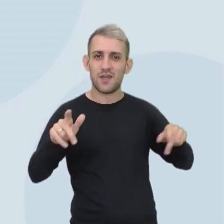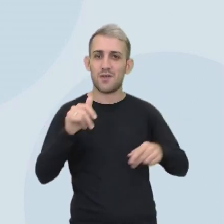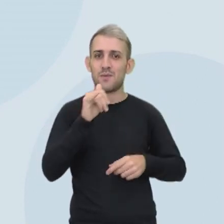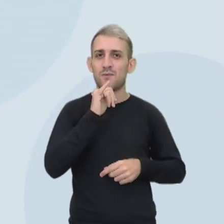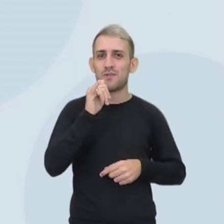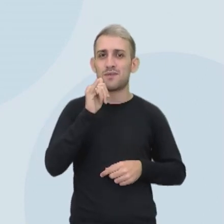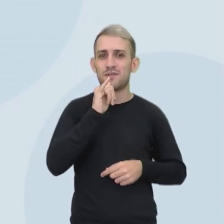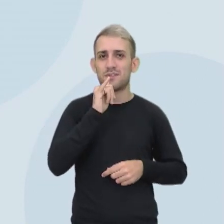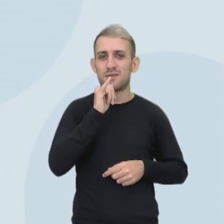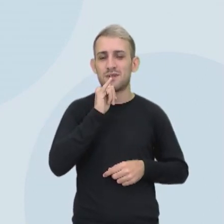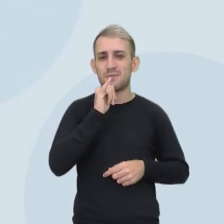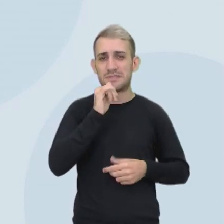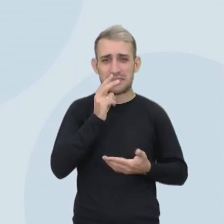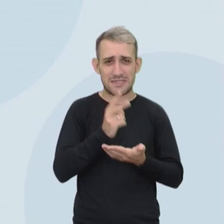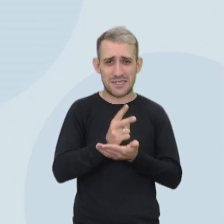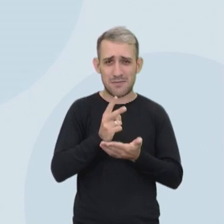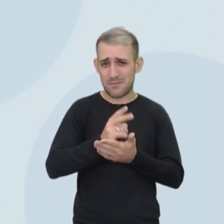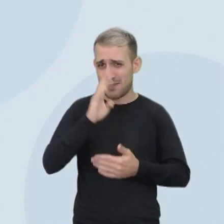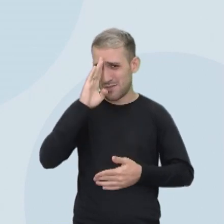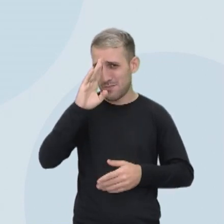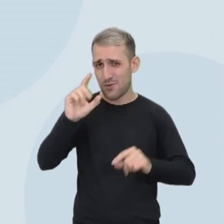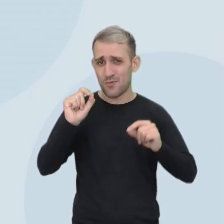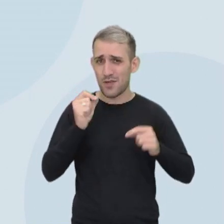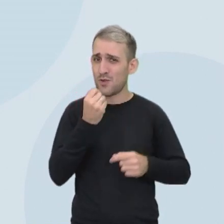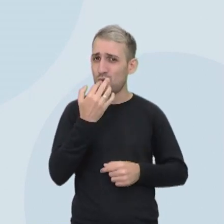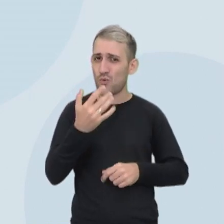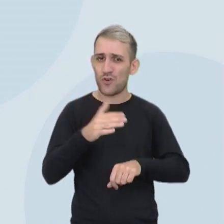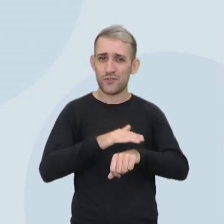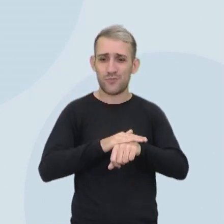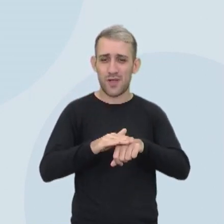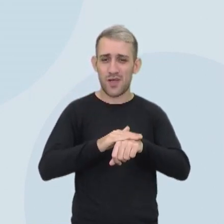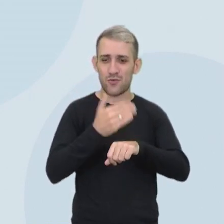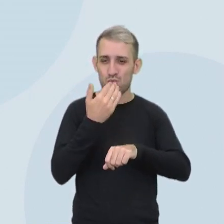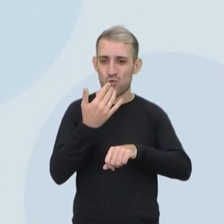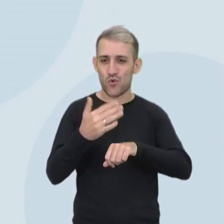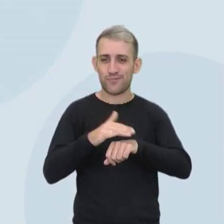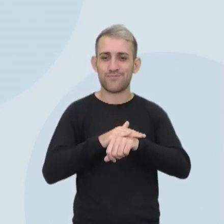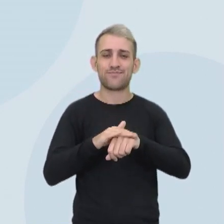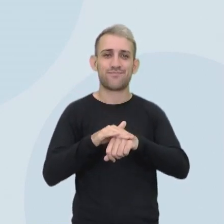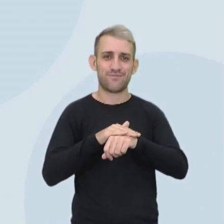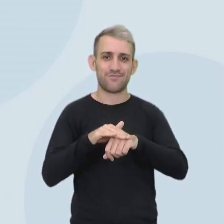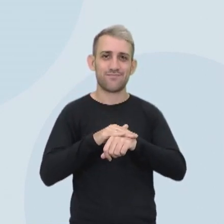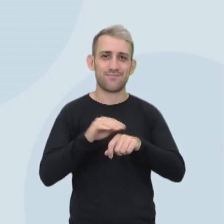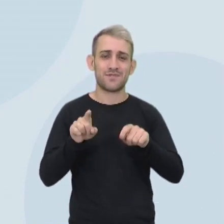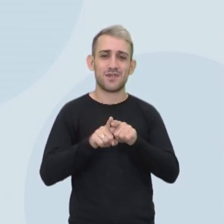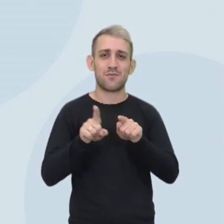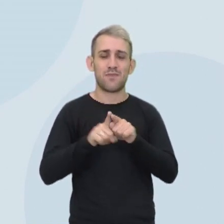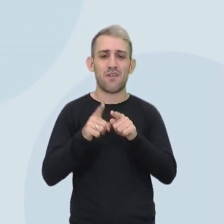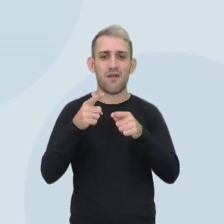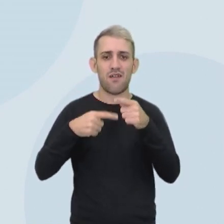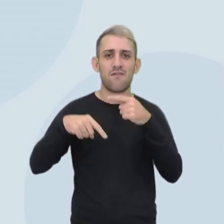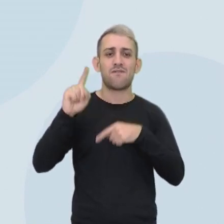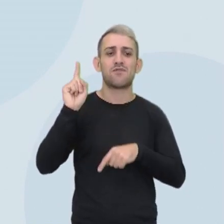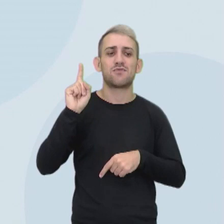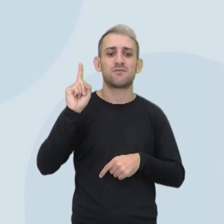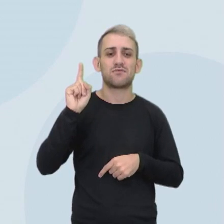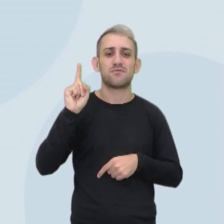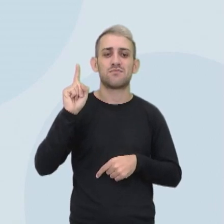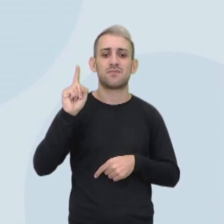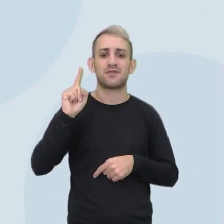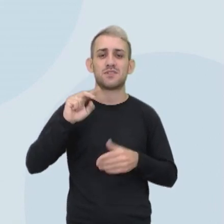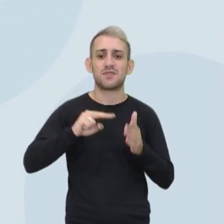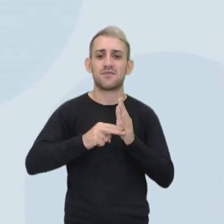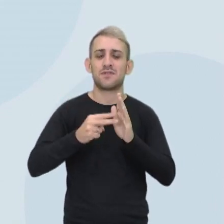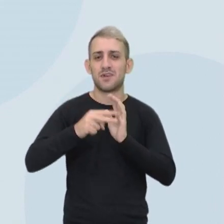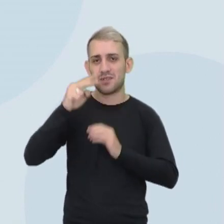mais comumente falando, a questão de cor de pele, né? E a evolução é a teoria aí